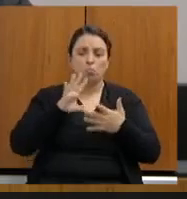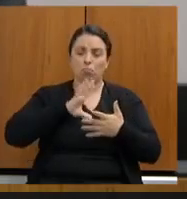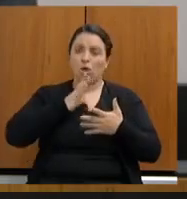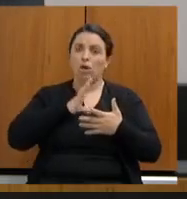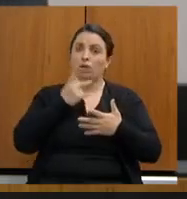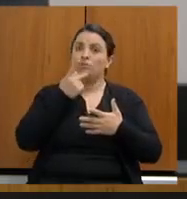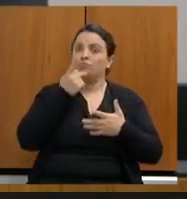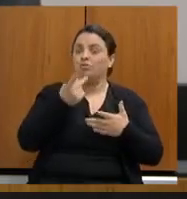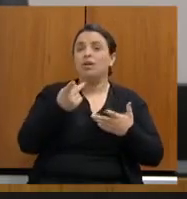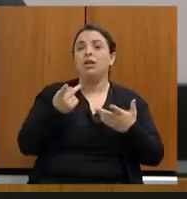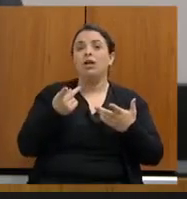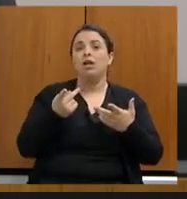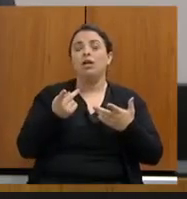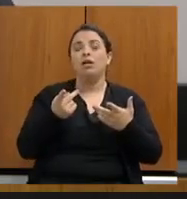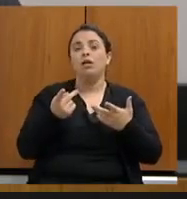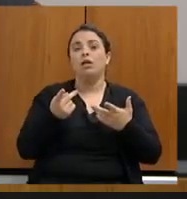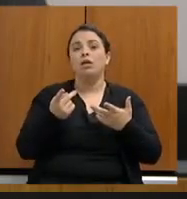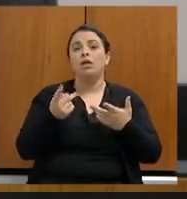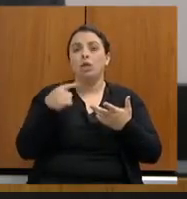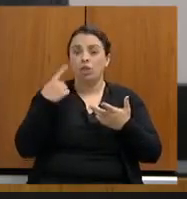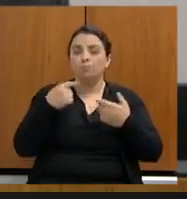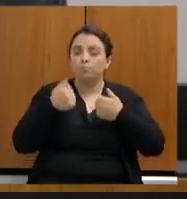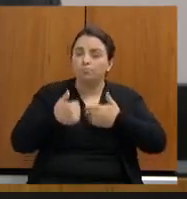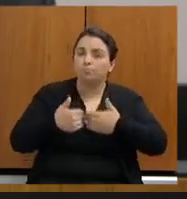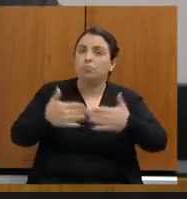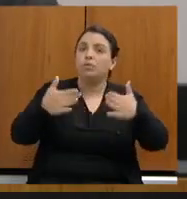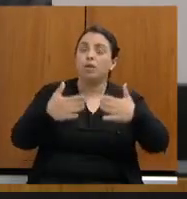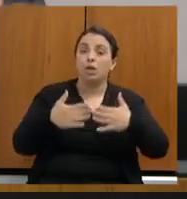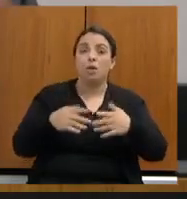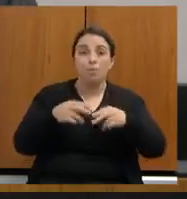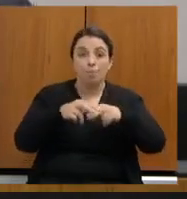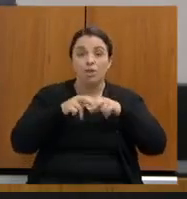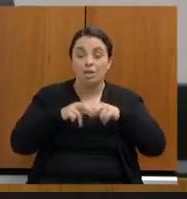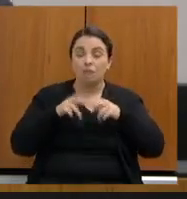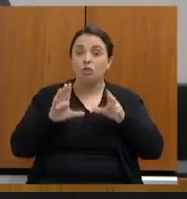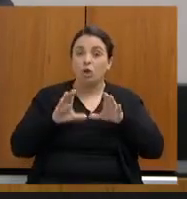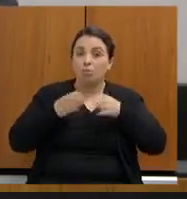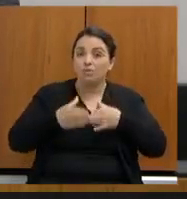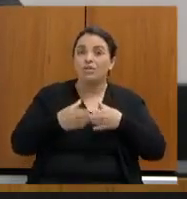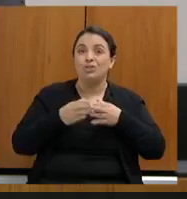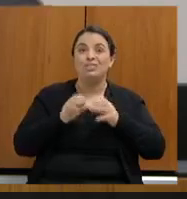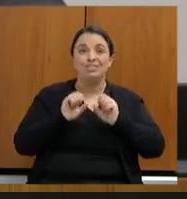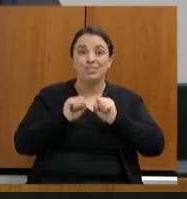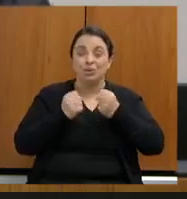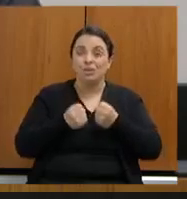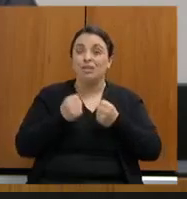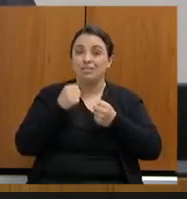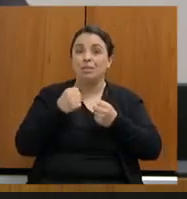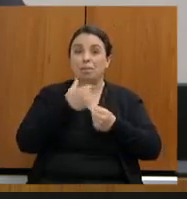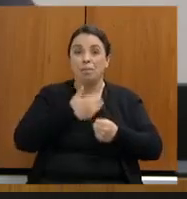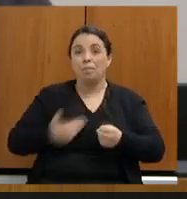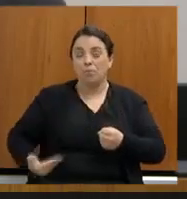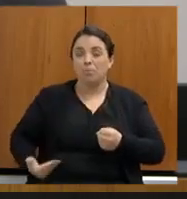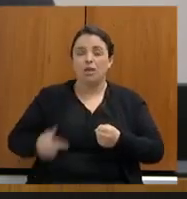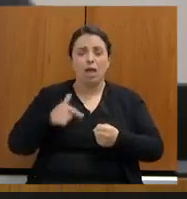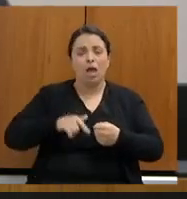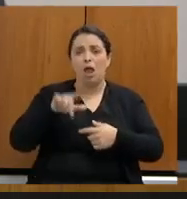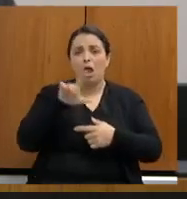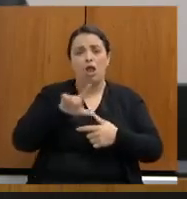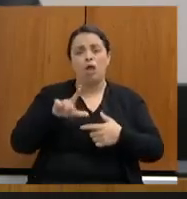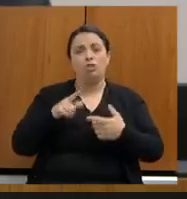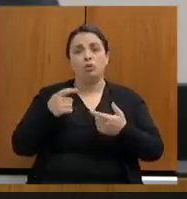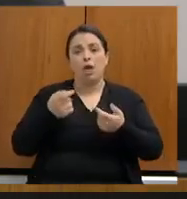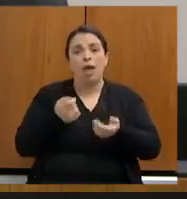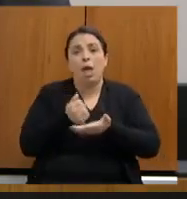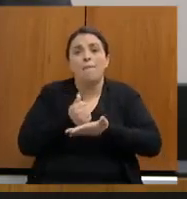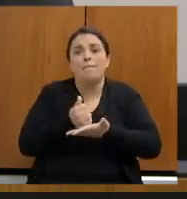falar isso aqui na visão tocar porque o que a comissão de segurança porque está cobrando é o óbvio e como o senhor já trouxe aqui o